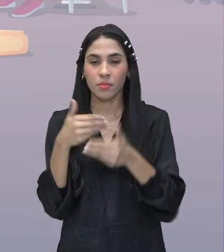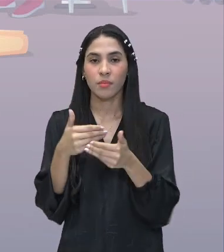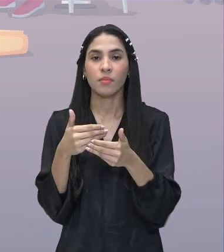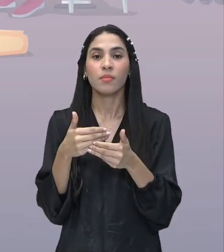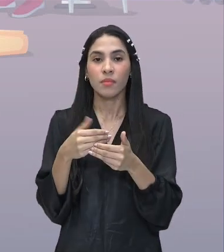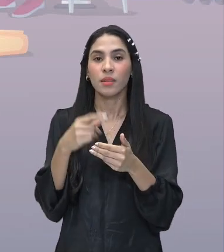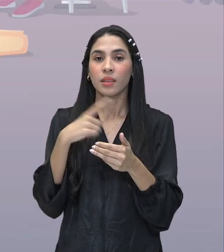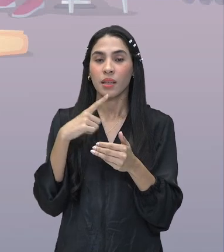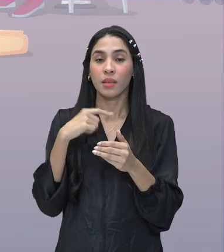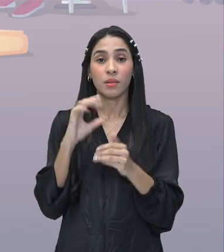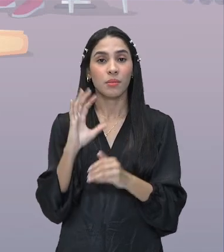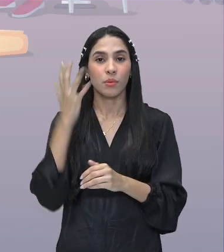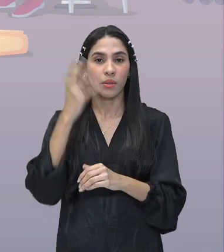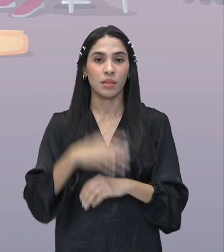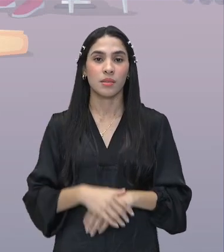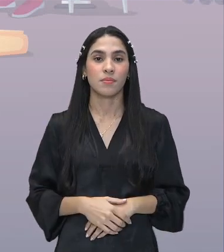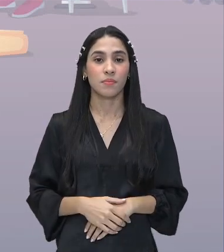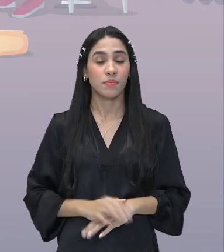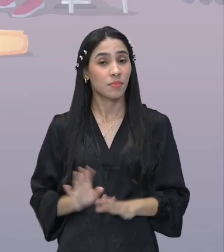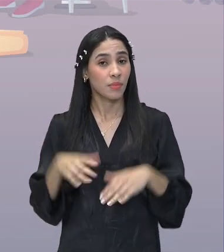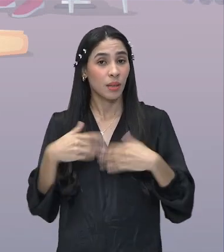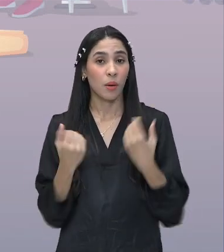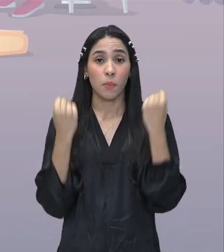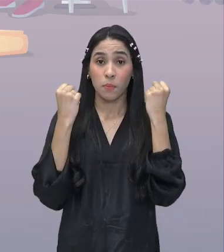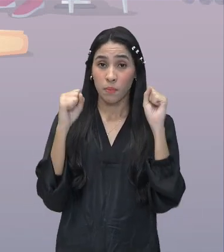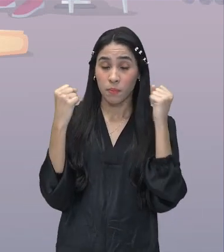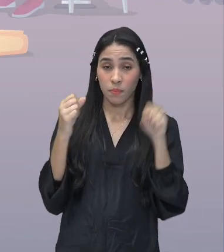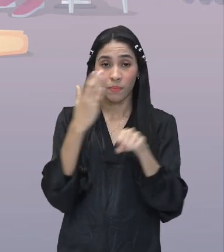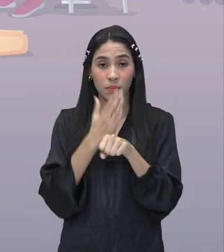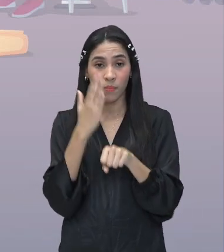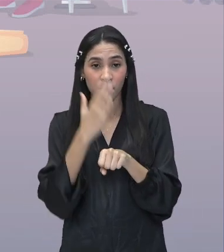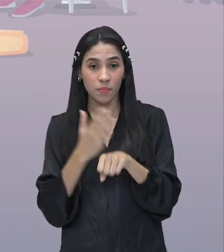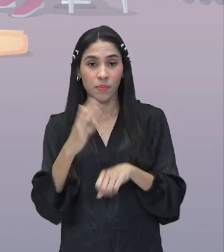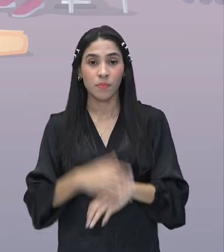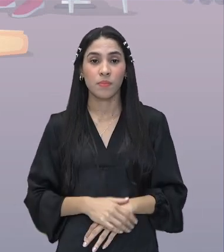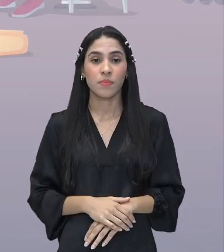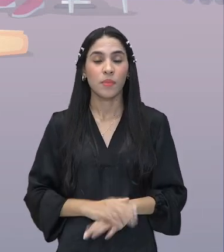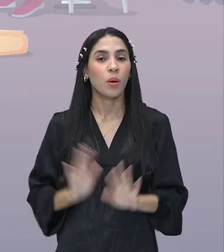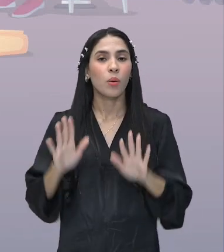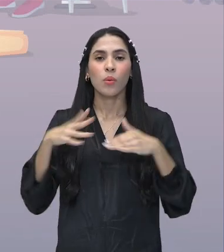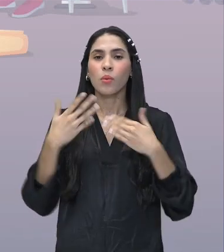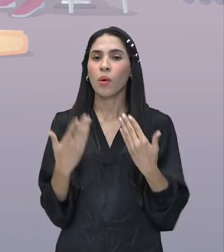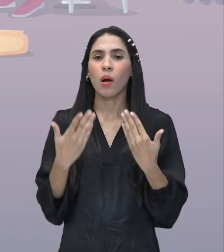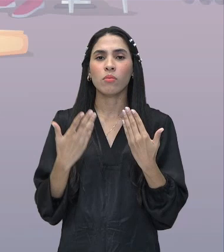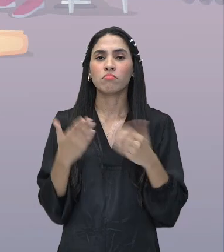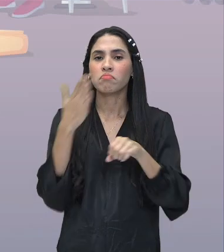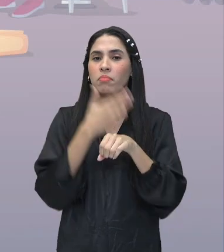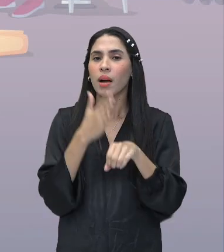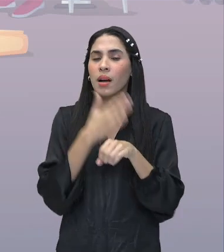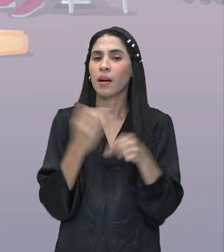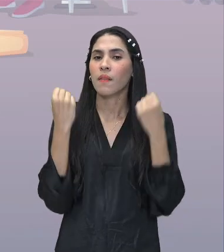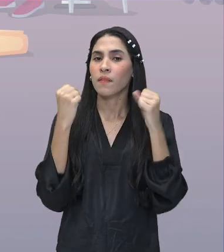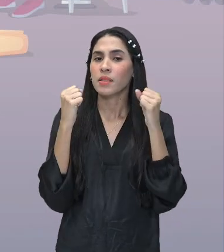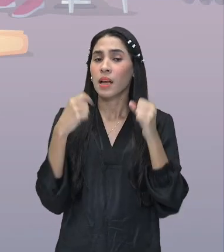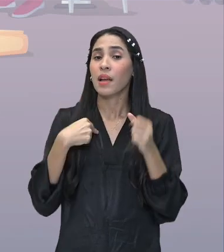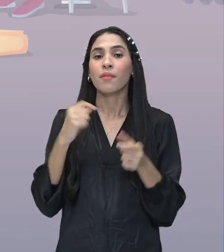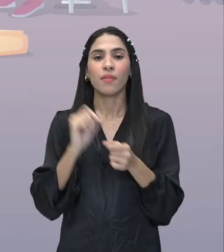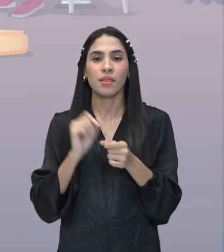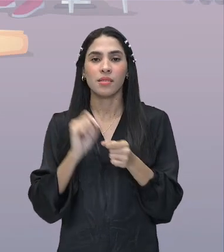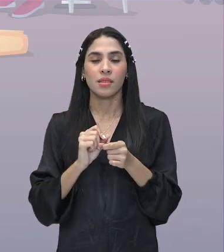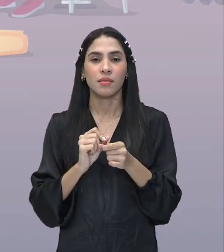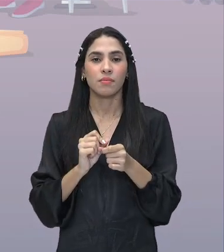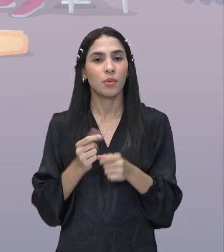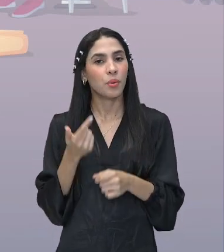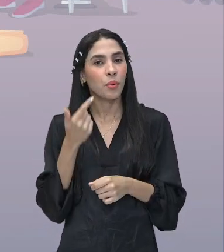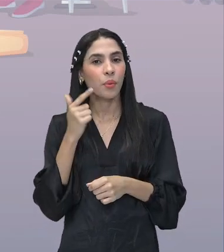né, aconteça. E falando em atividade física, em exercício físico, quais são os exercícios físicos que eu posso realizar para